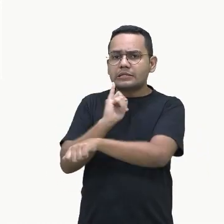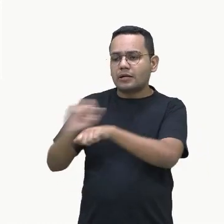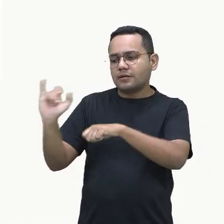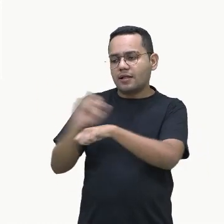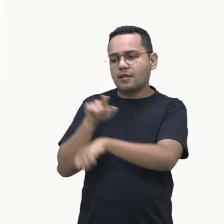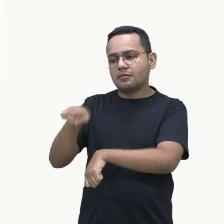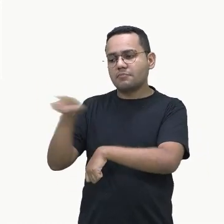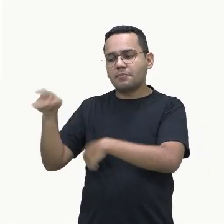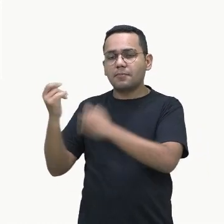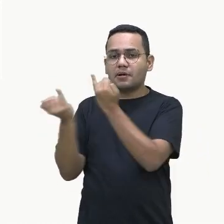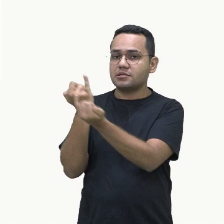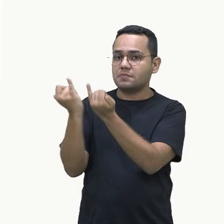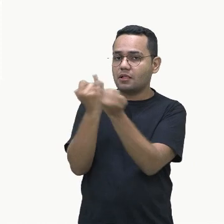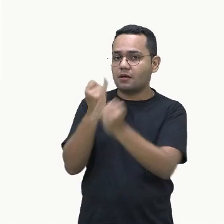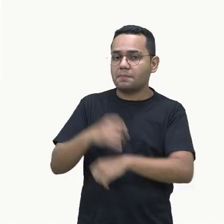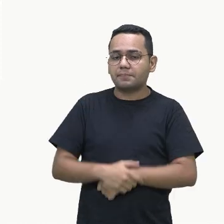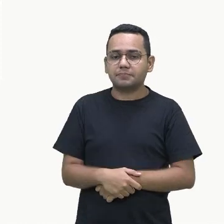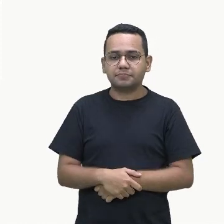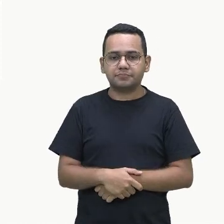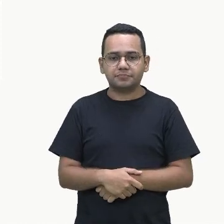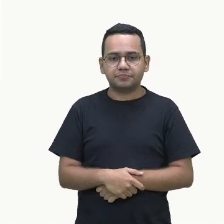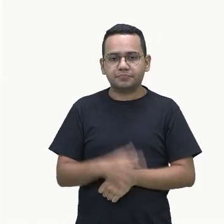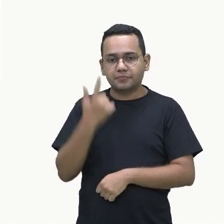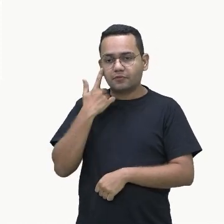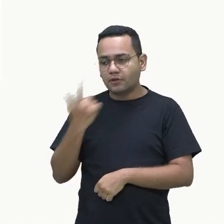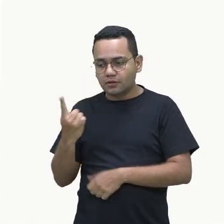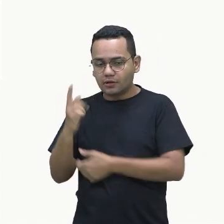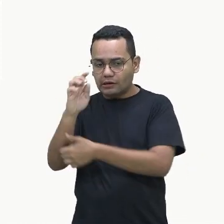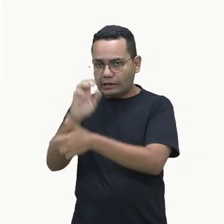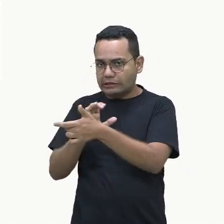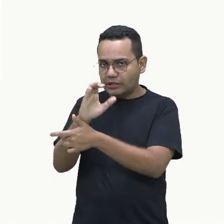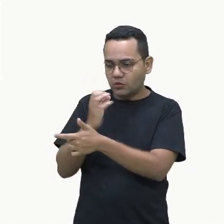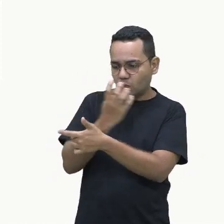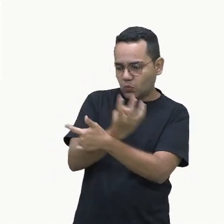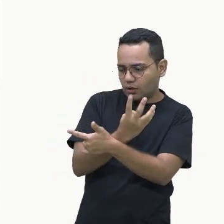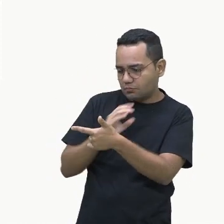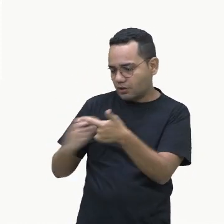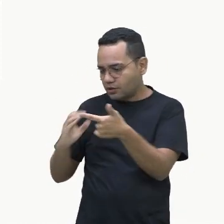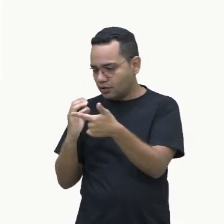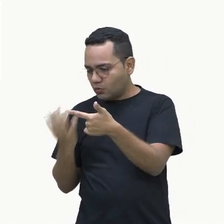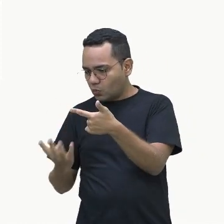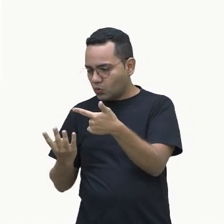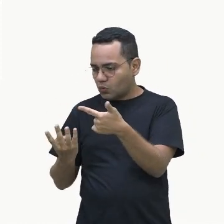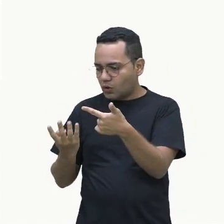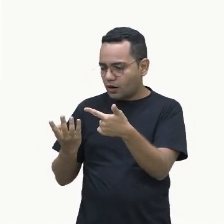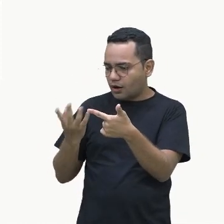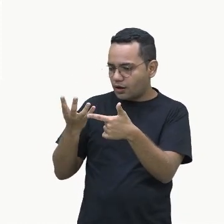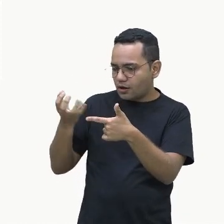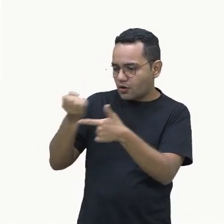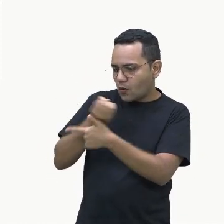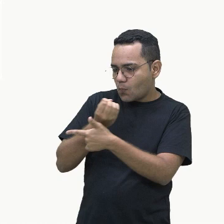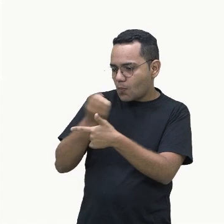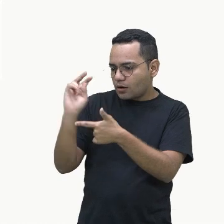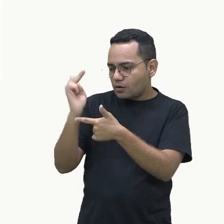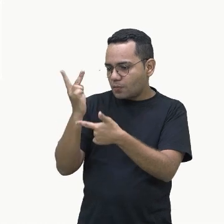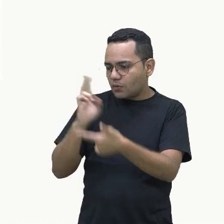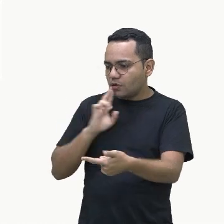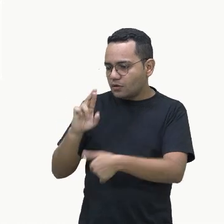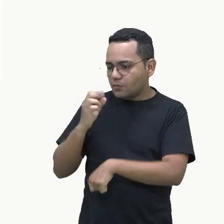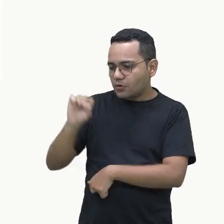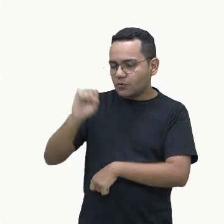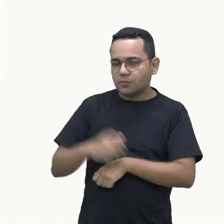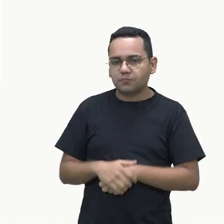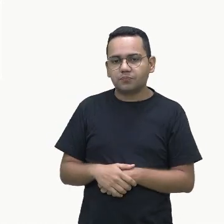outros. Ó. De um cateto, 4, do outro cateto, 4, da minha hipotenusa, 8. De um